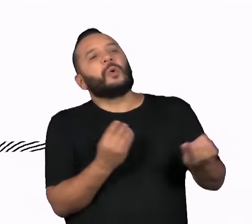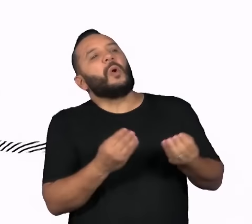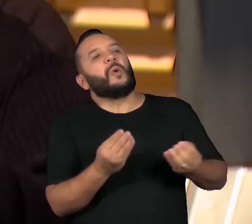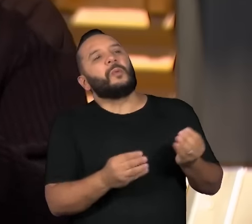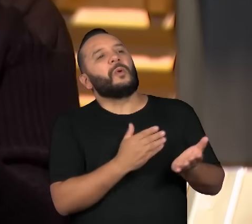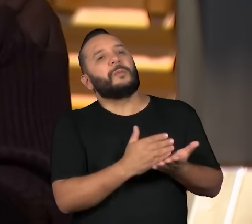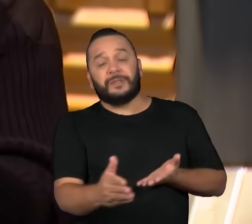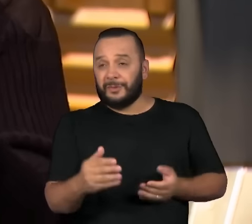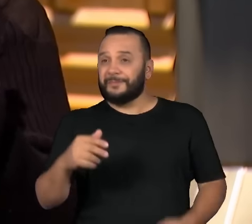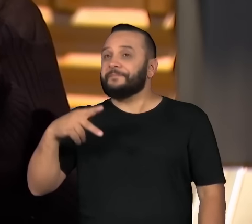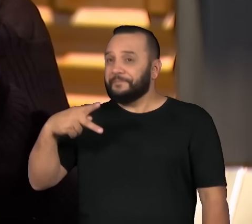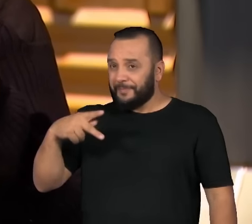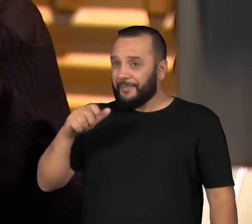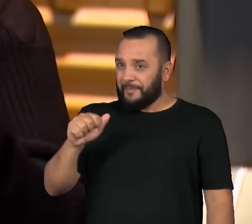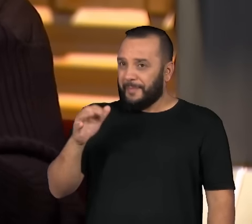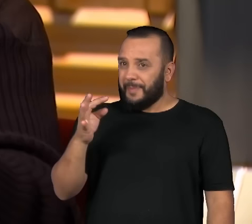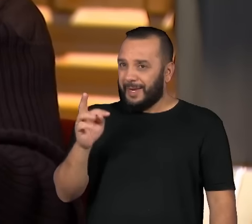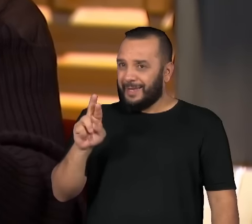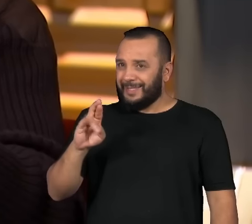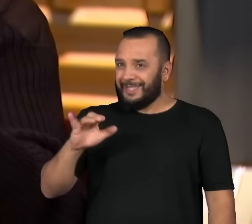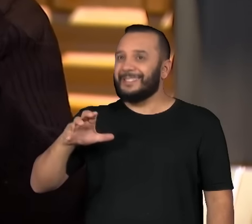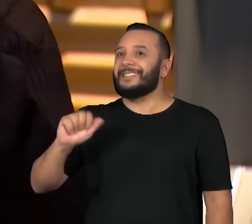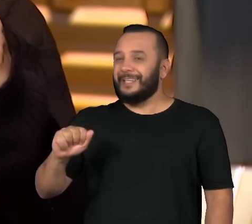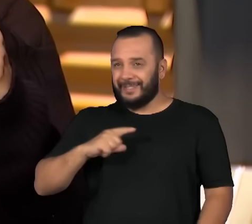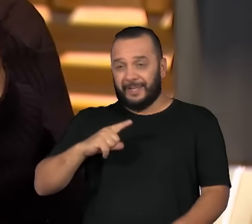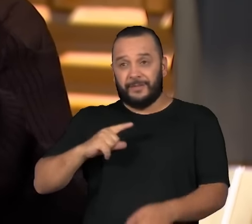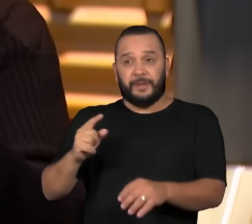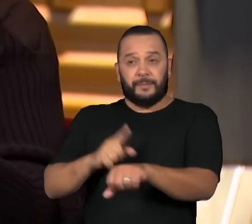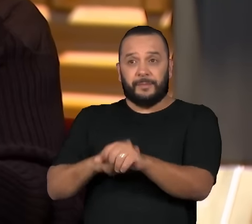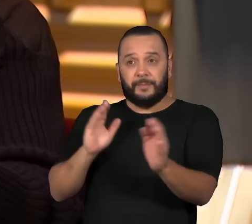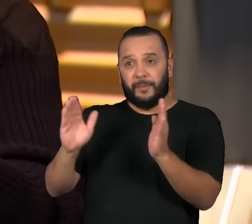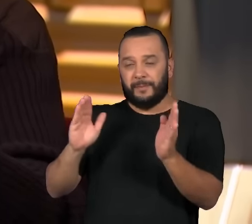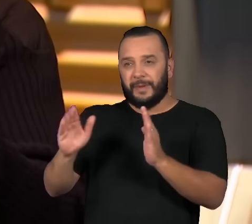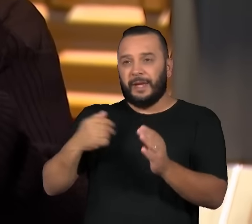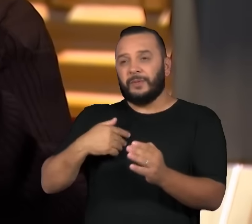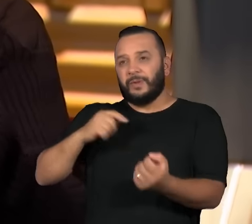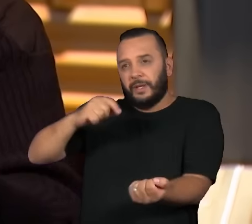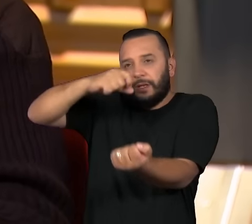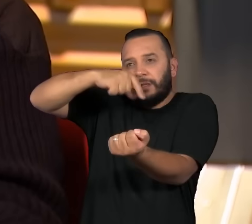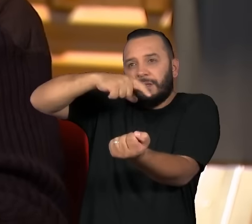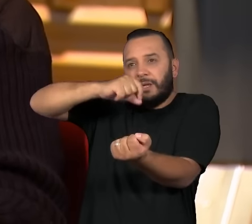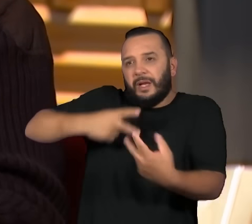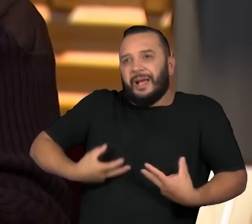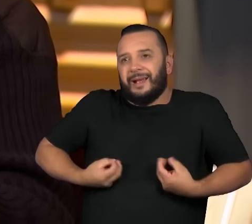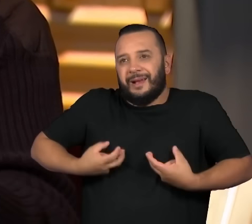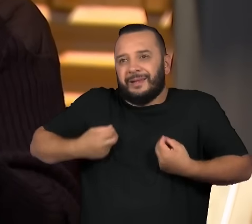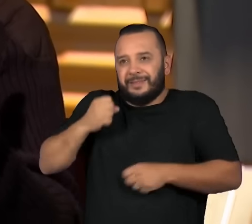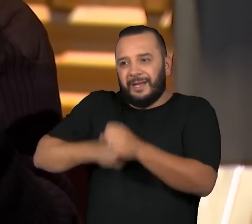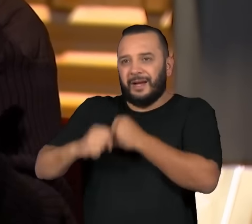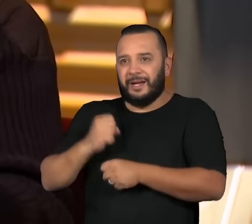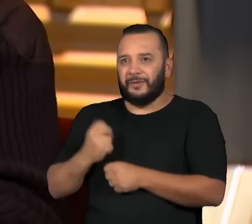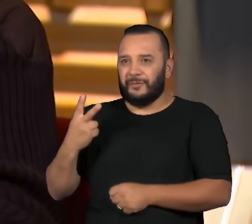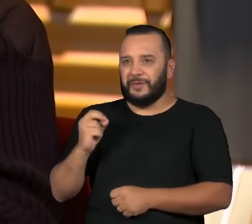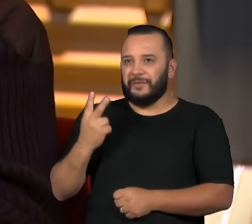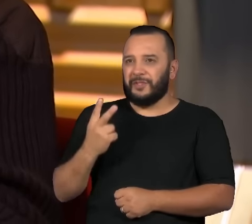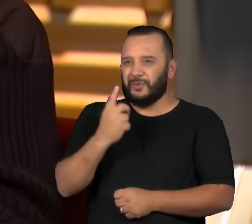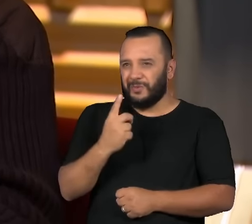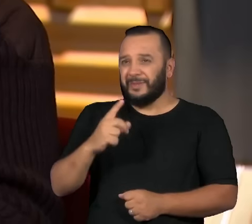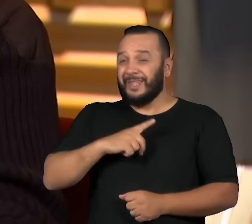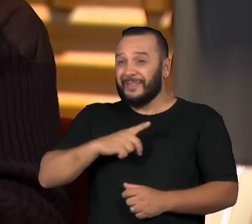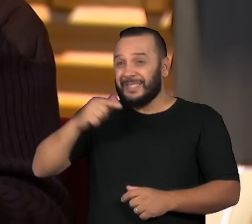seguinte, a Patrícia teve um primeiro momento da quimioterapia em 2021, Isso. né? Que foram ali 7 meses, mais ou menos,